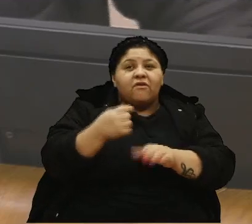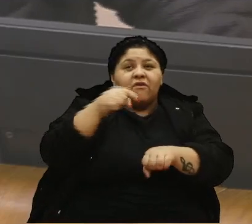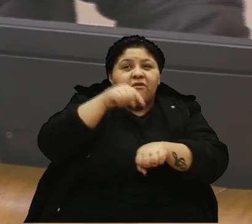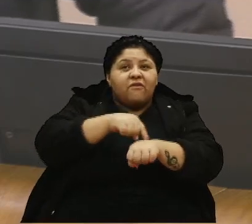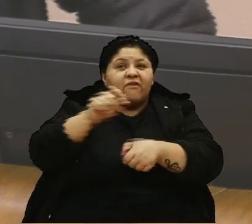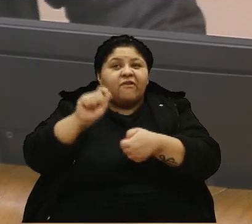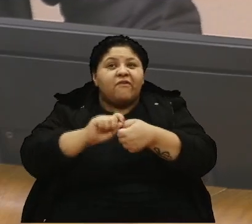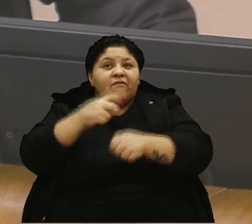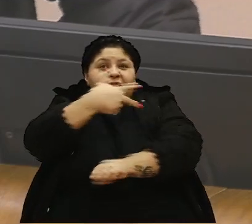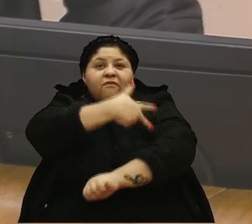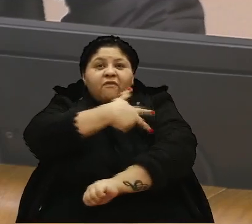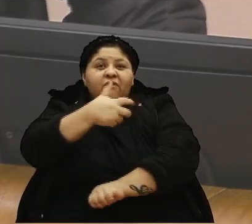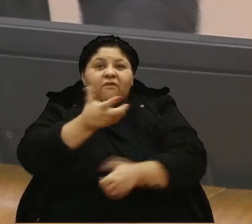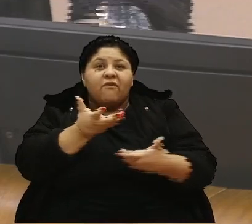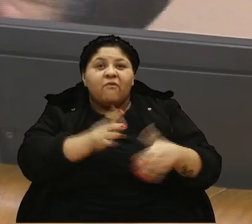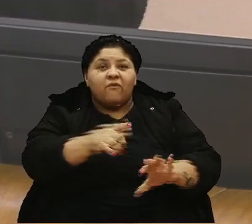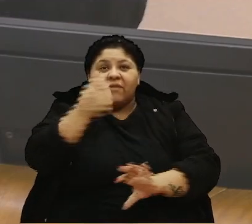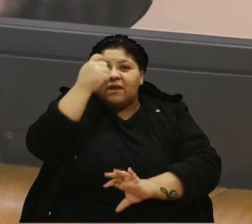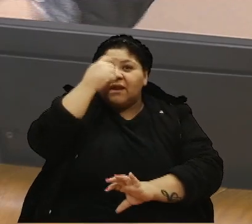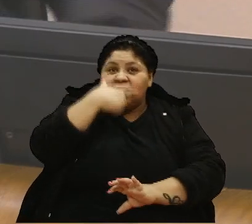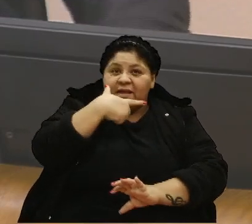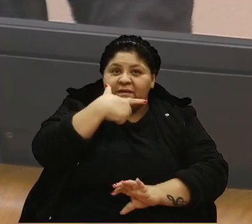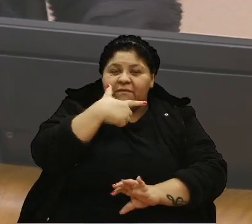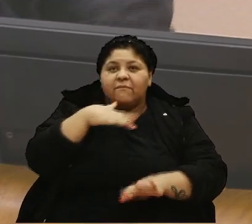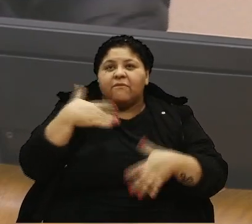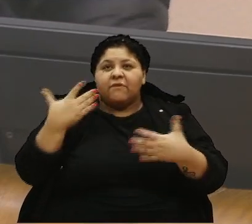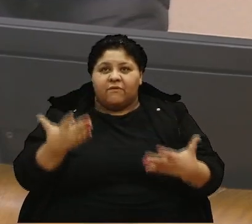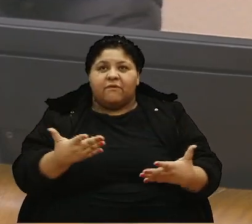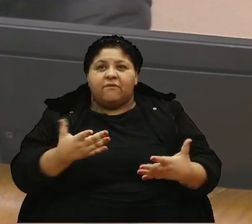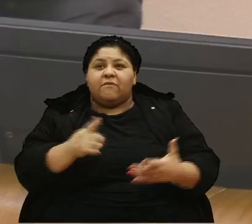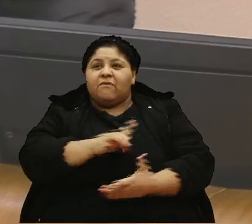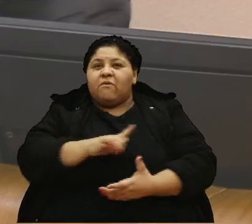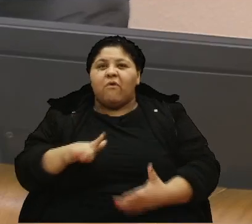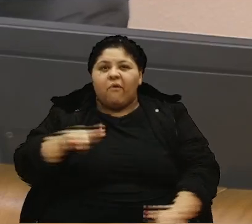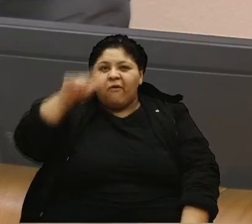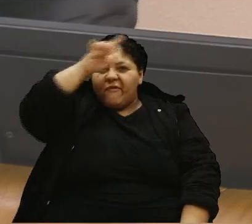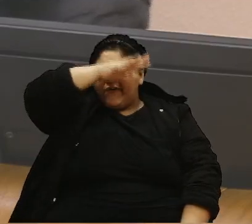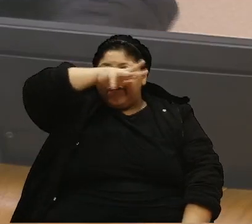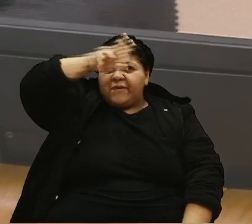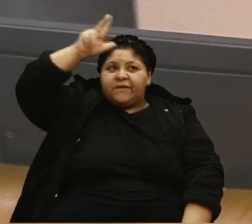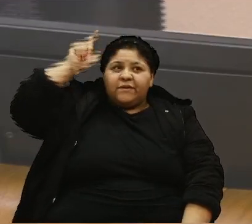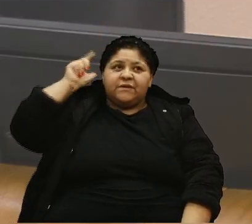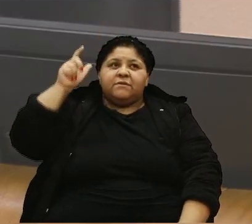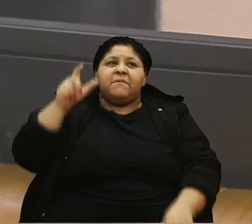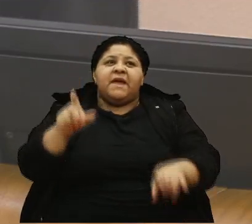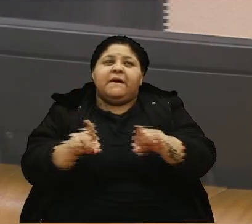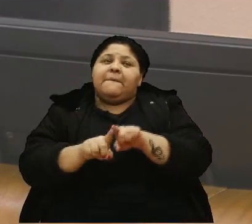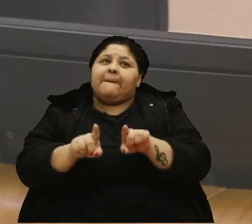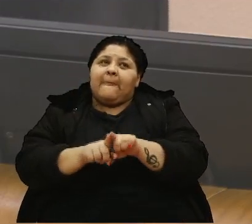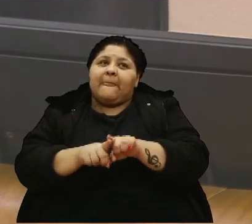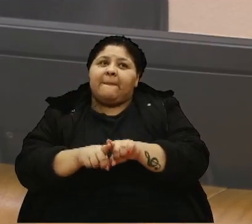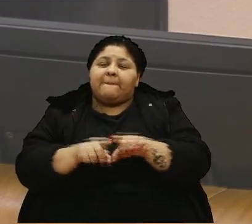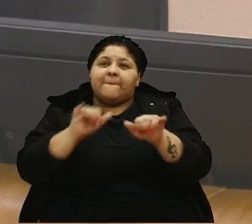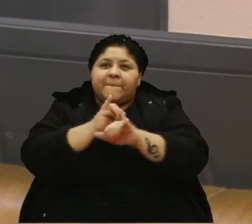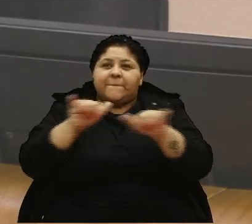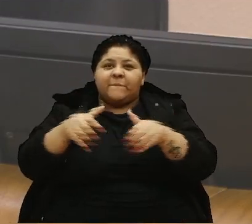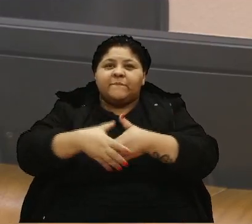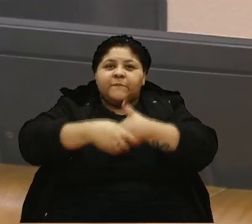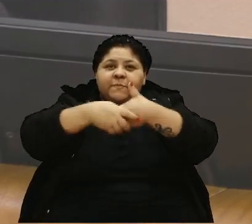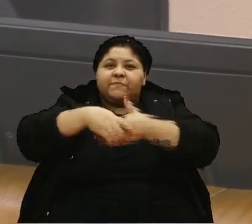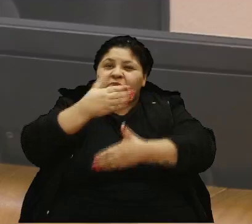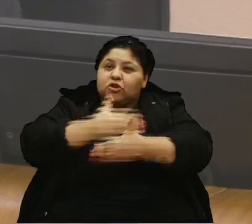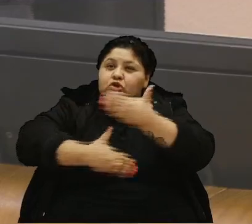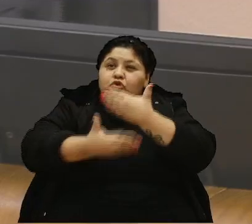fazendo a vacinação contra a gripe. Então, aí é o governo municipal em parceria com os supermercados, a rede de supermercados de Andreassa, que está em todos